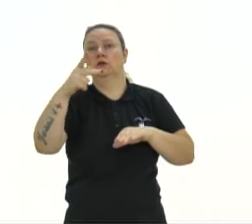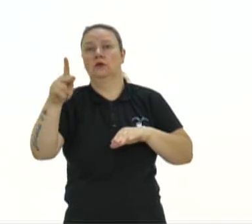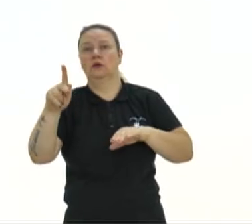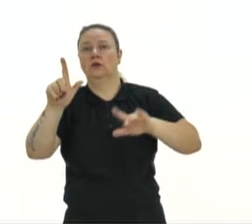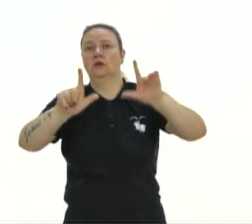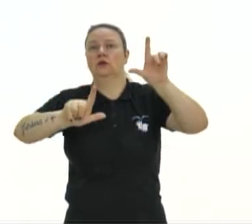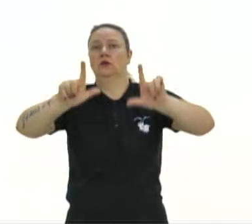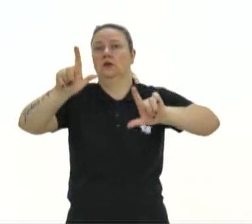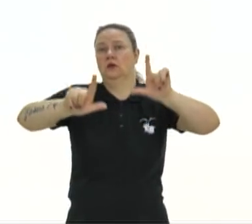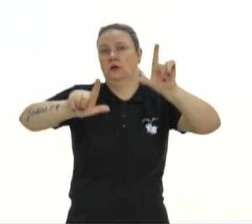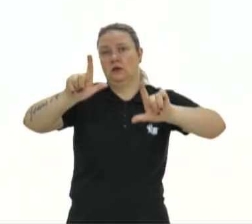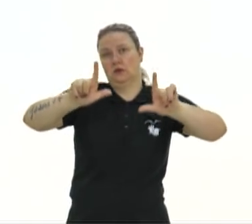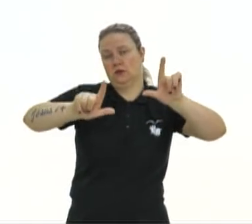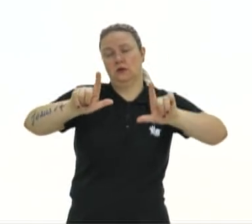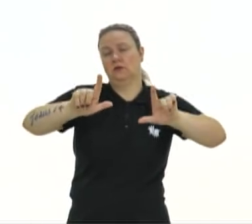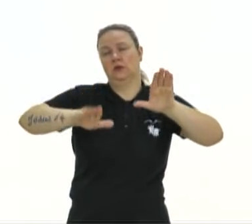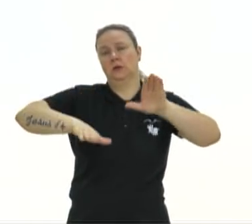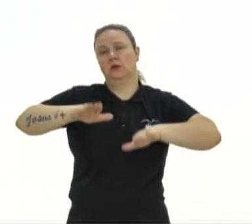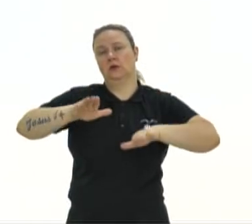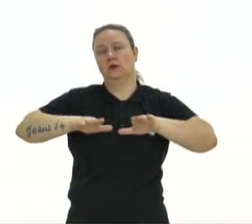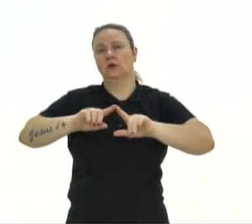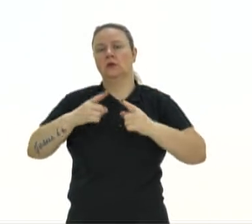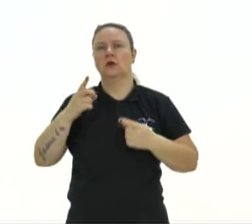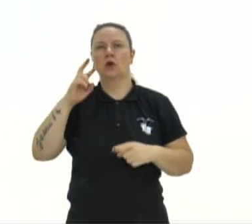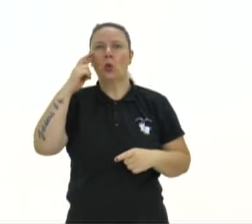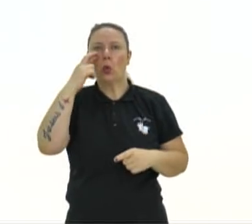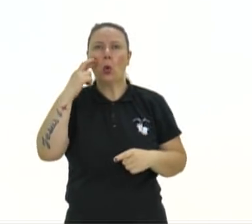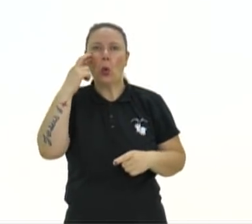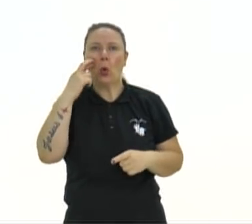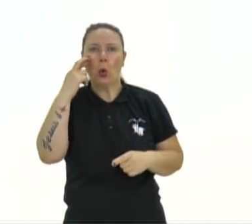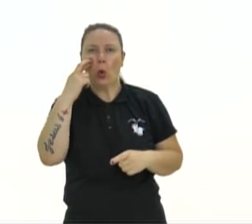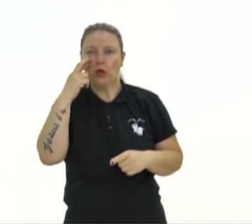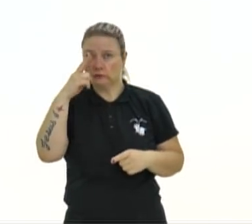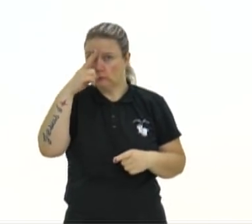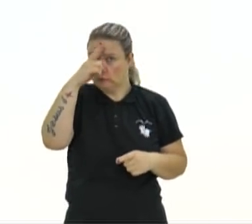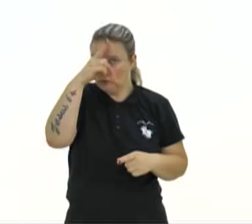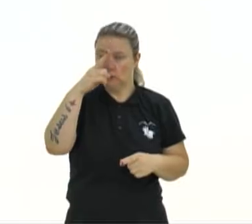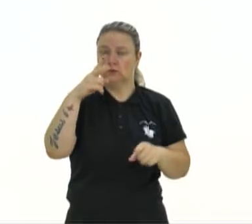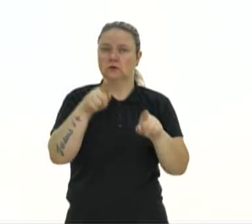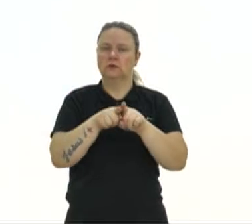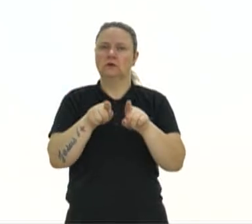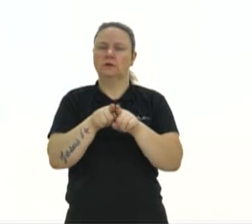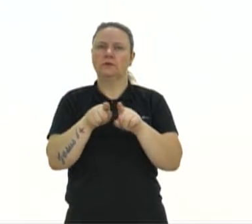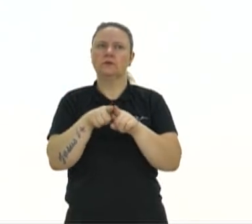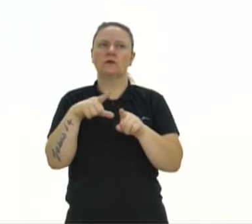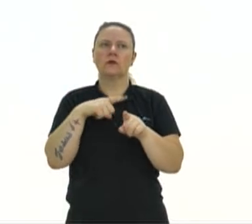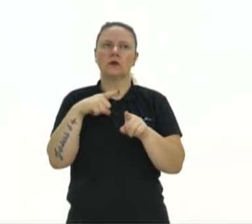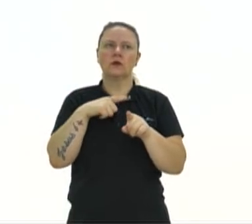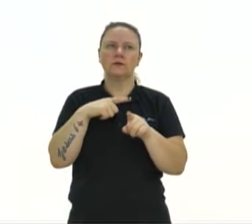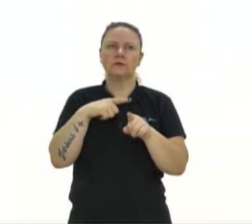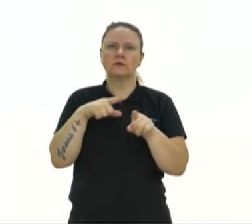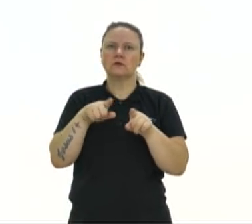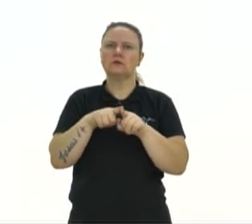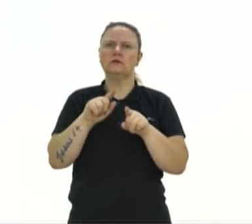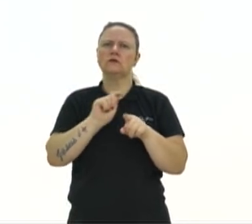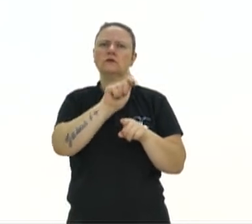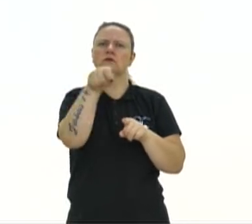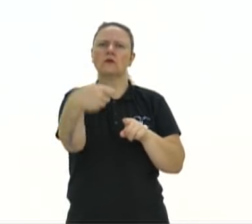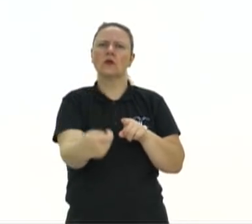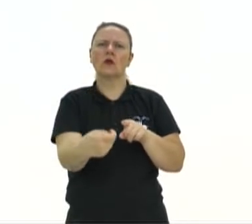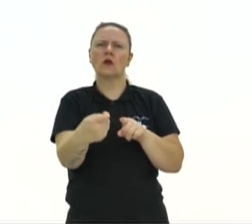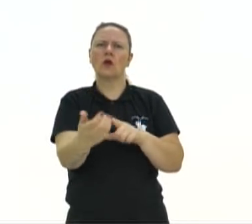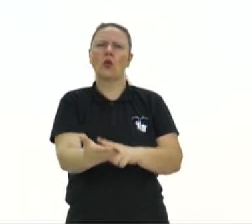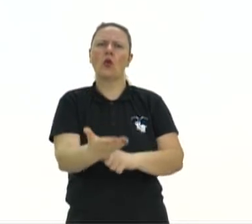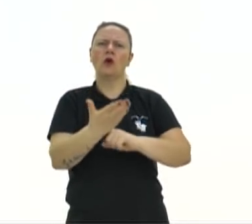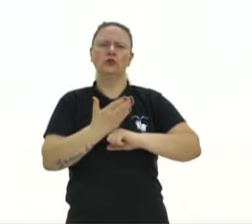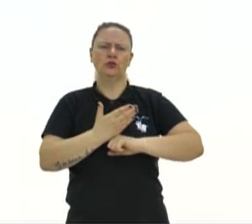está recebendo na sua TV, mas é uma cor nesse tom. Ainda nós temos um ícone, uma imagem que ajuda a tratar desse assunto fora